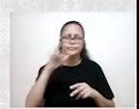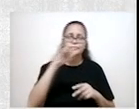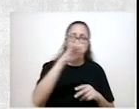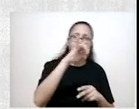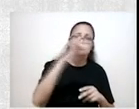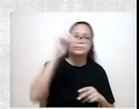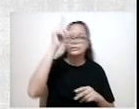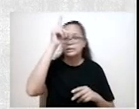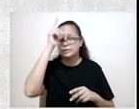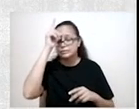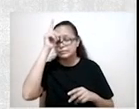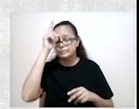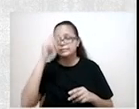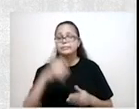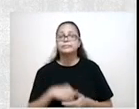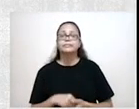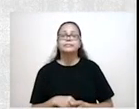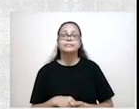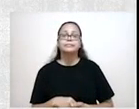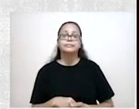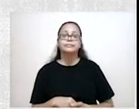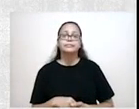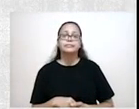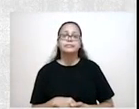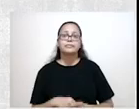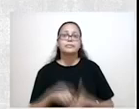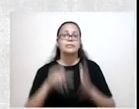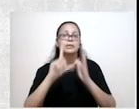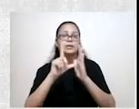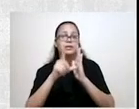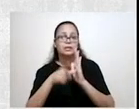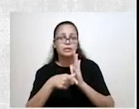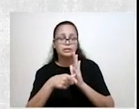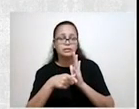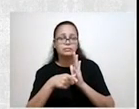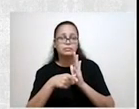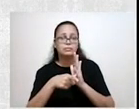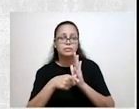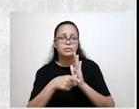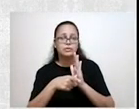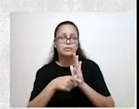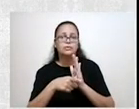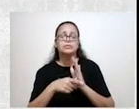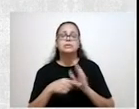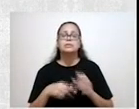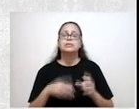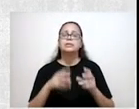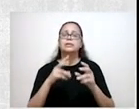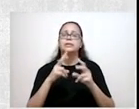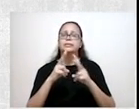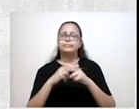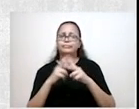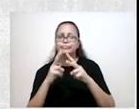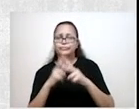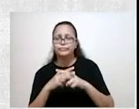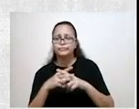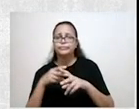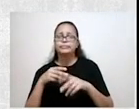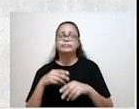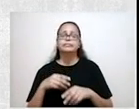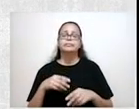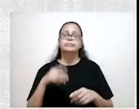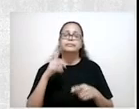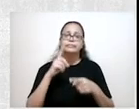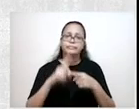Britânica, conhecida como RAF, que após alguns meses de combate conseguiu impedir a ocupação alemã.